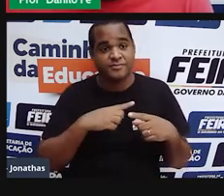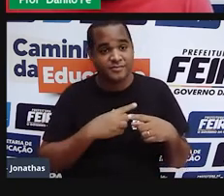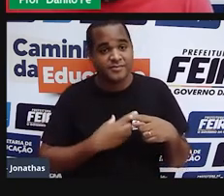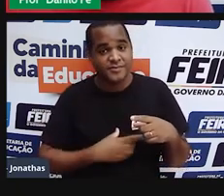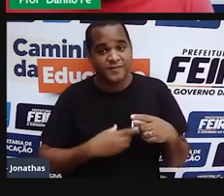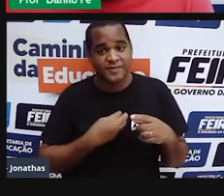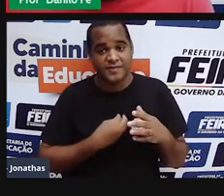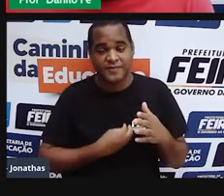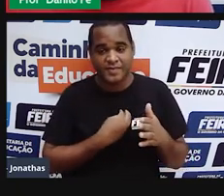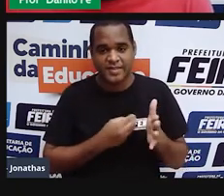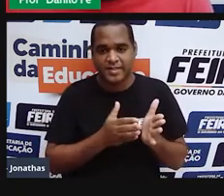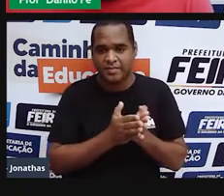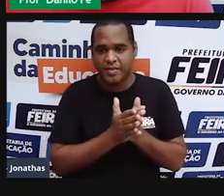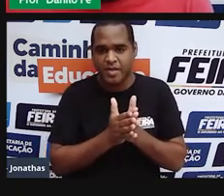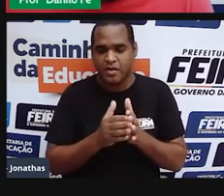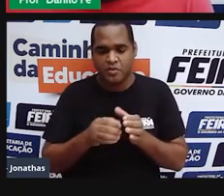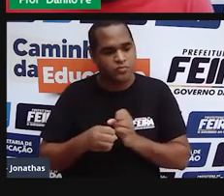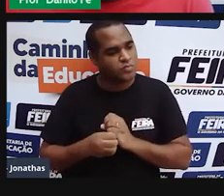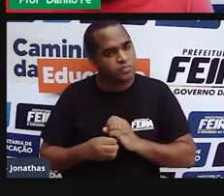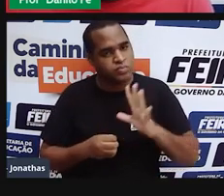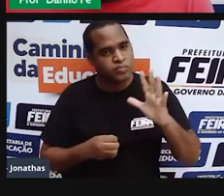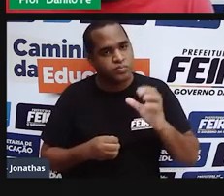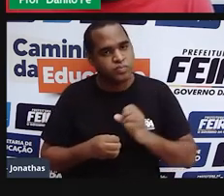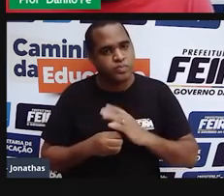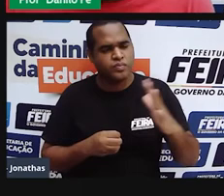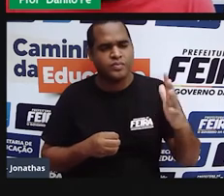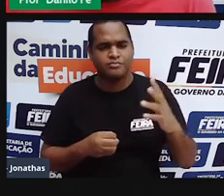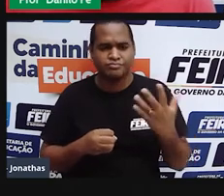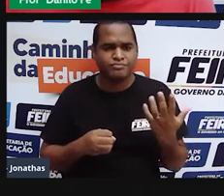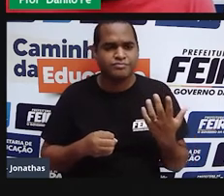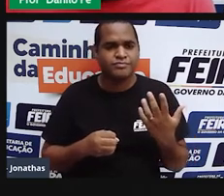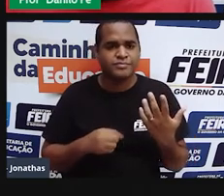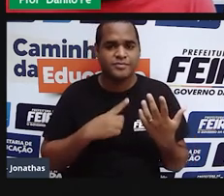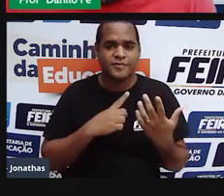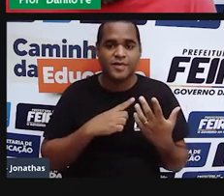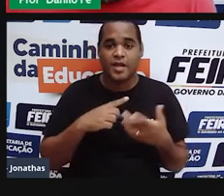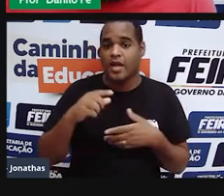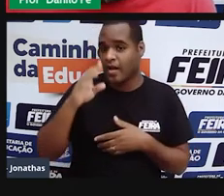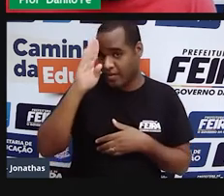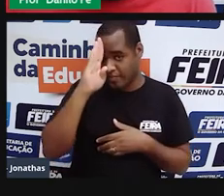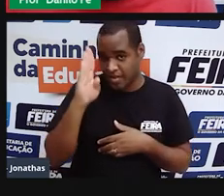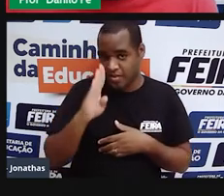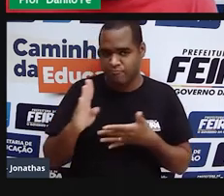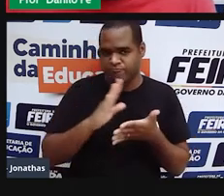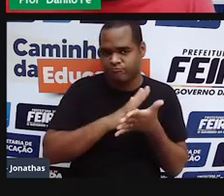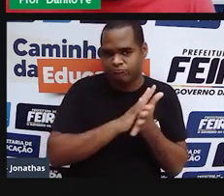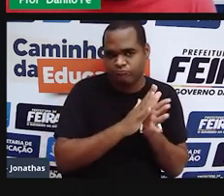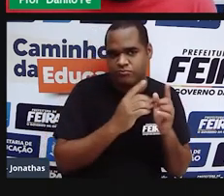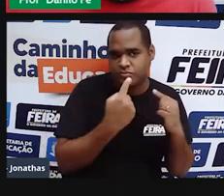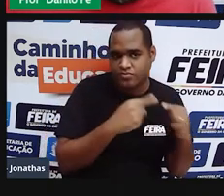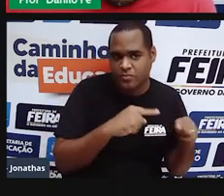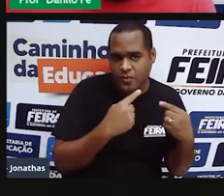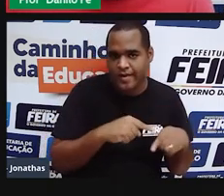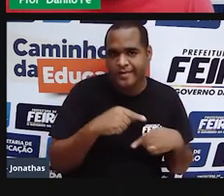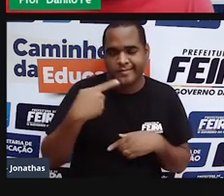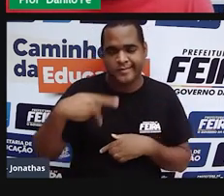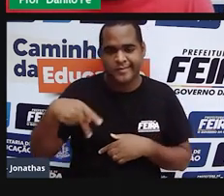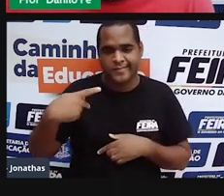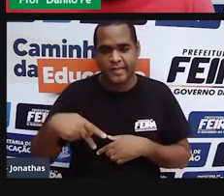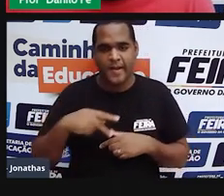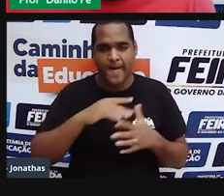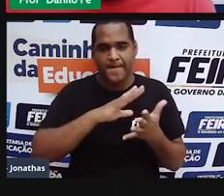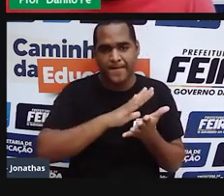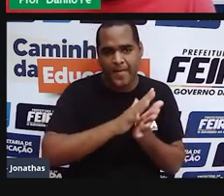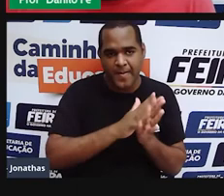Brasil acaba conseguir derrotar o Paraguai no processo no Brasil cabeça em cima a